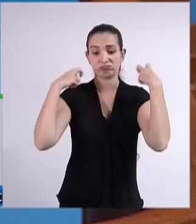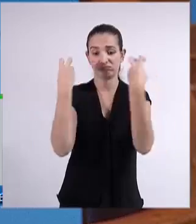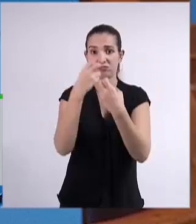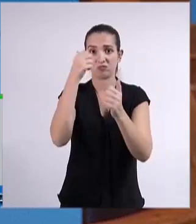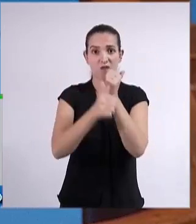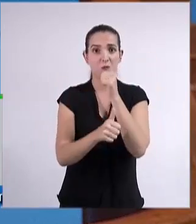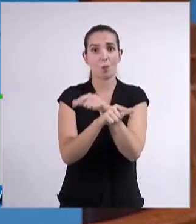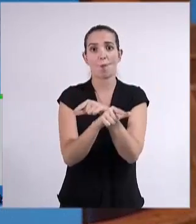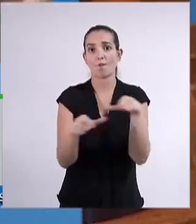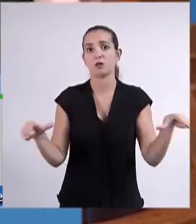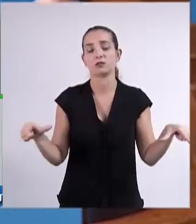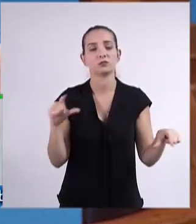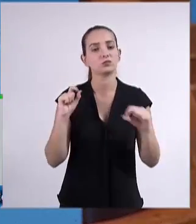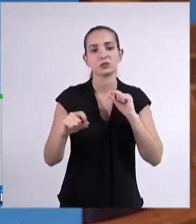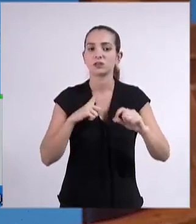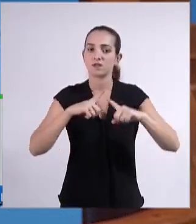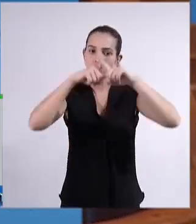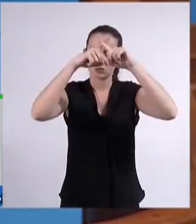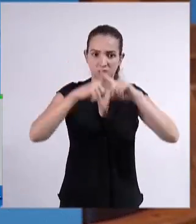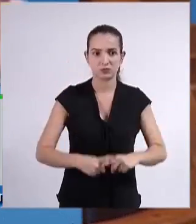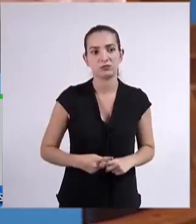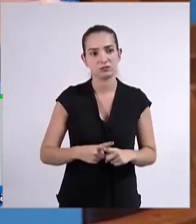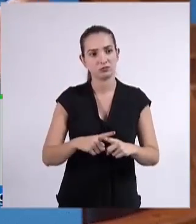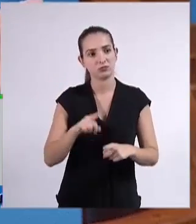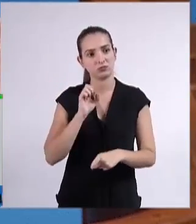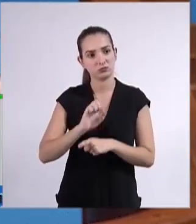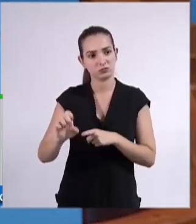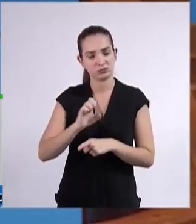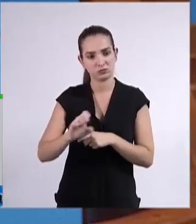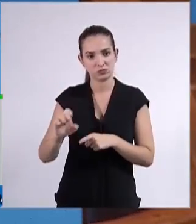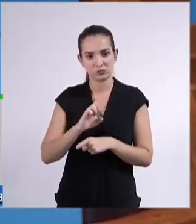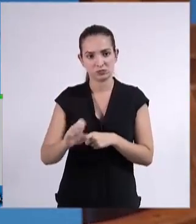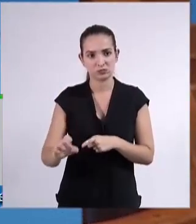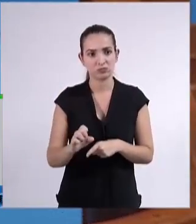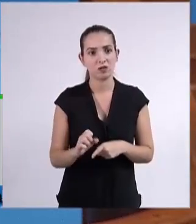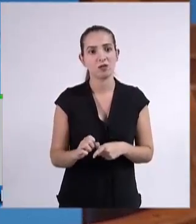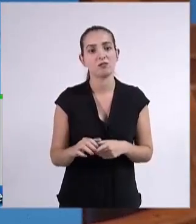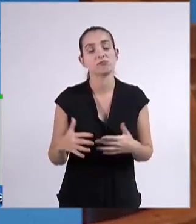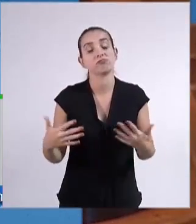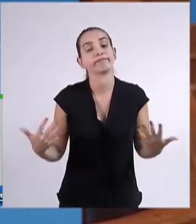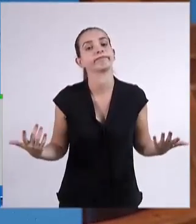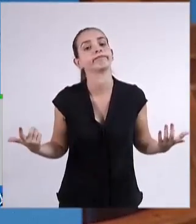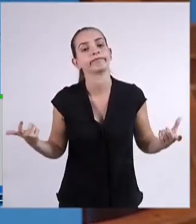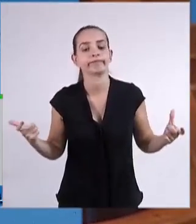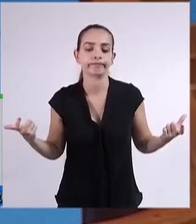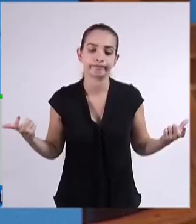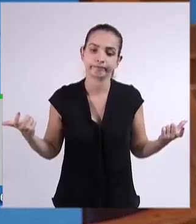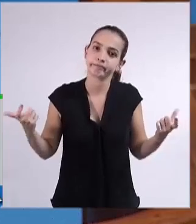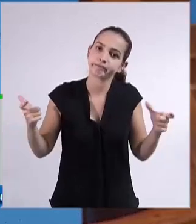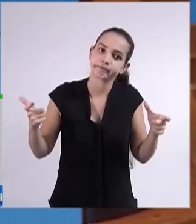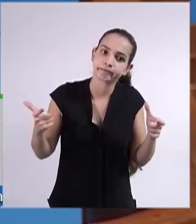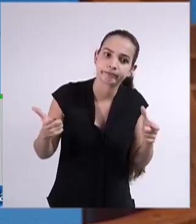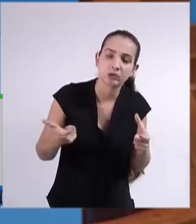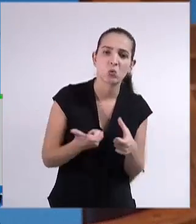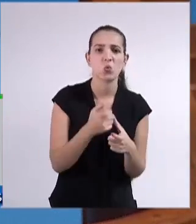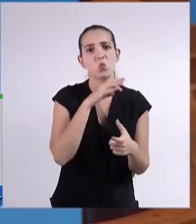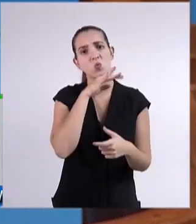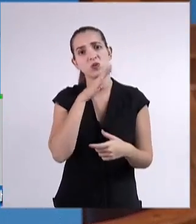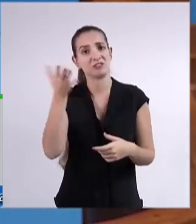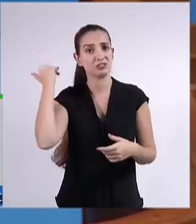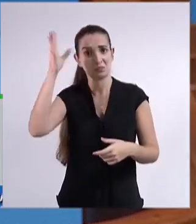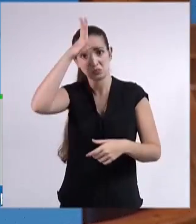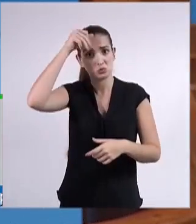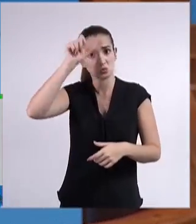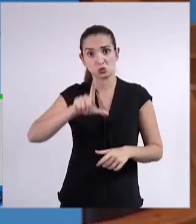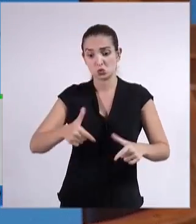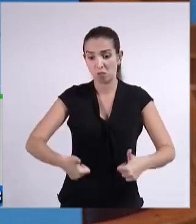que já foi um dos melhores do Centro-Oeste, se não o melhor. Então, nós precisamos, sim, fazer uma mudança, e a mudança, como muito bem